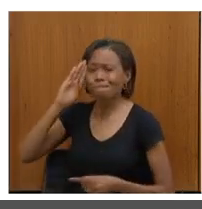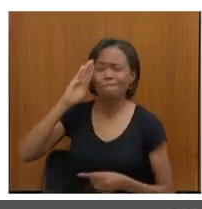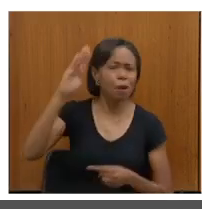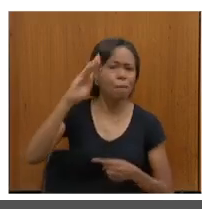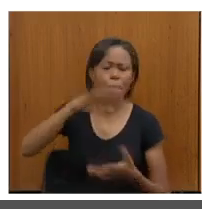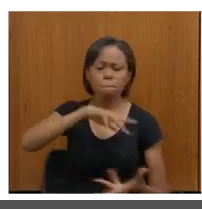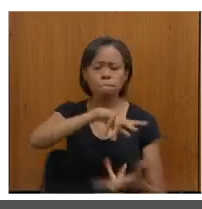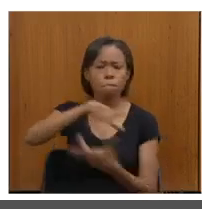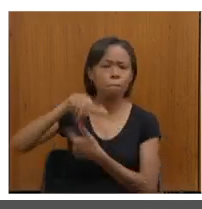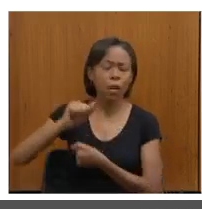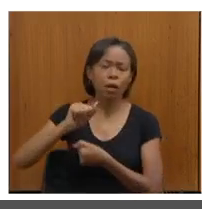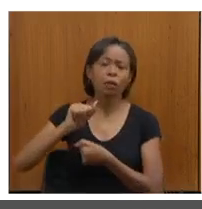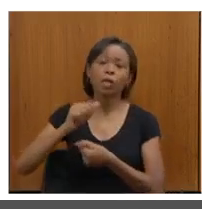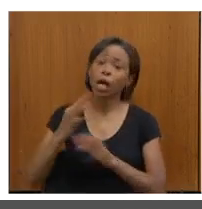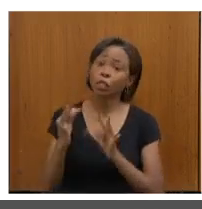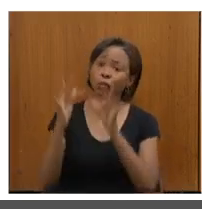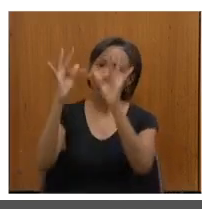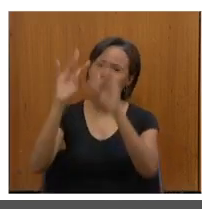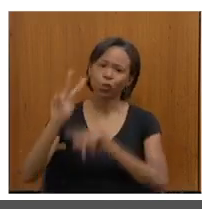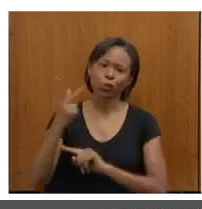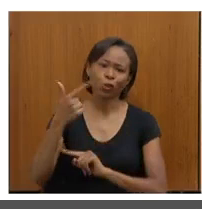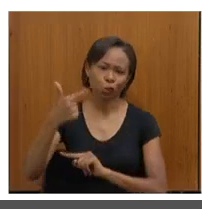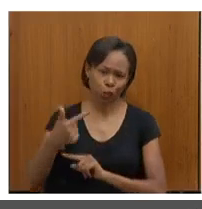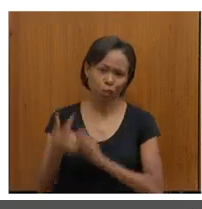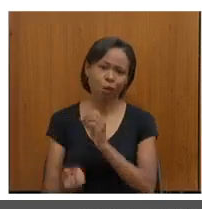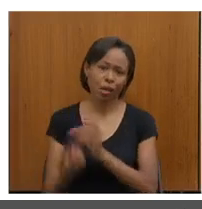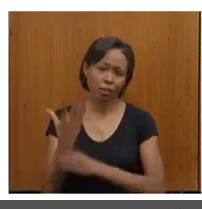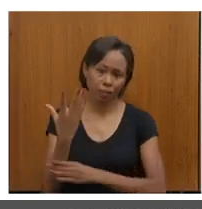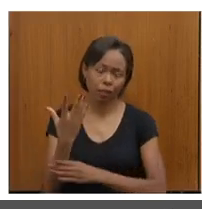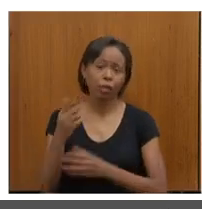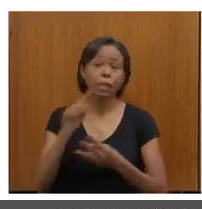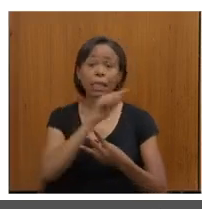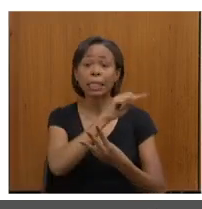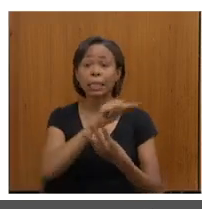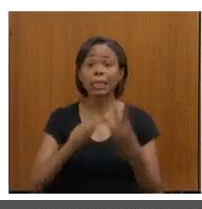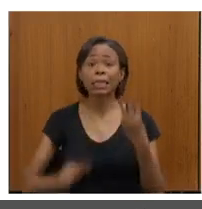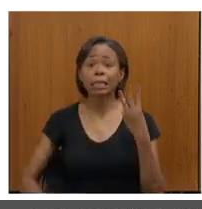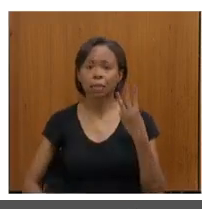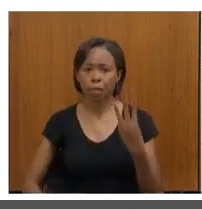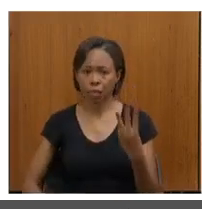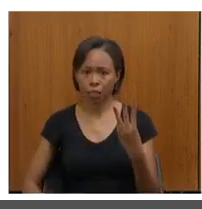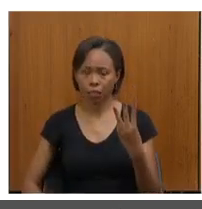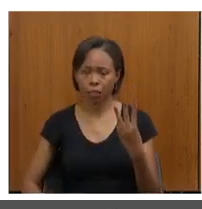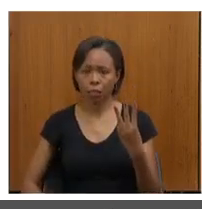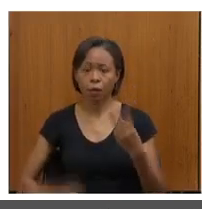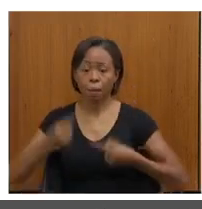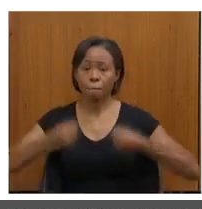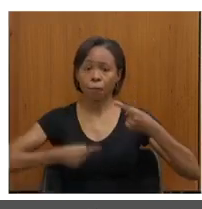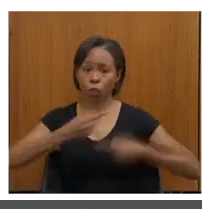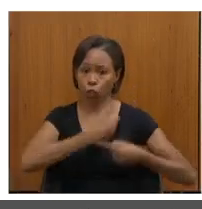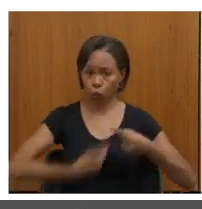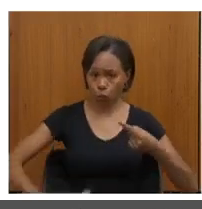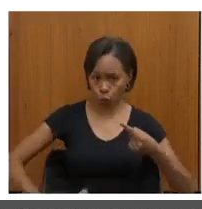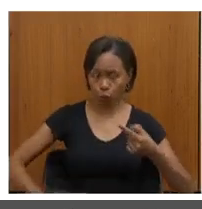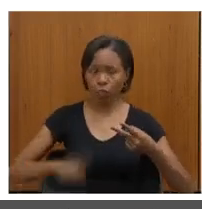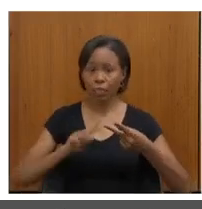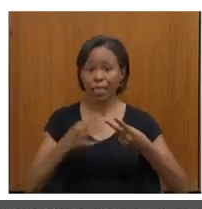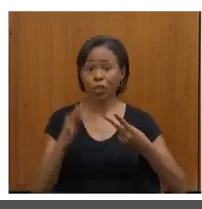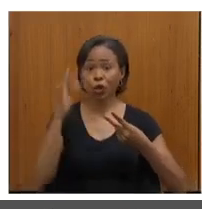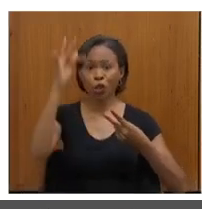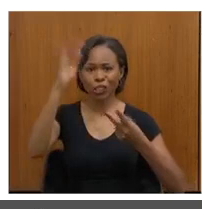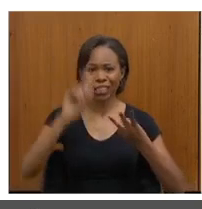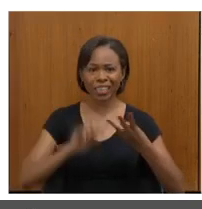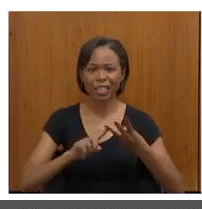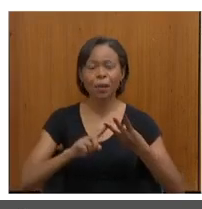na produção de hidrogênio ele ele é baseado em três pilares de políticas públicas tecnologia mercado formando